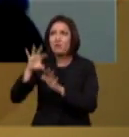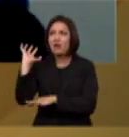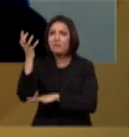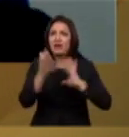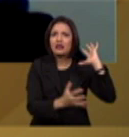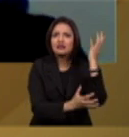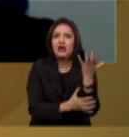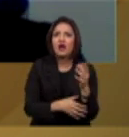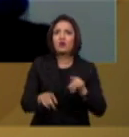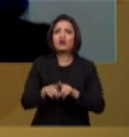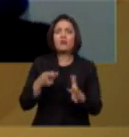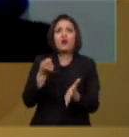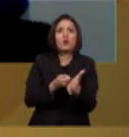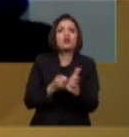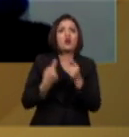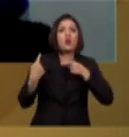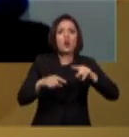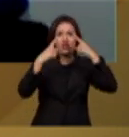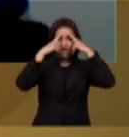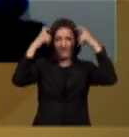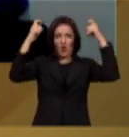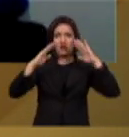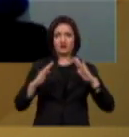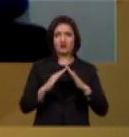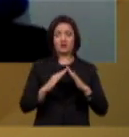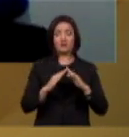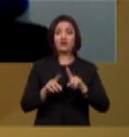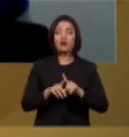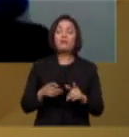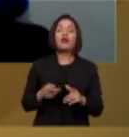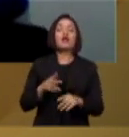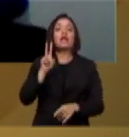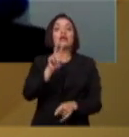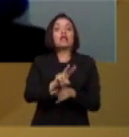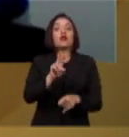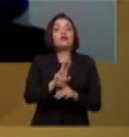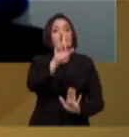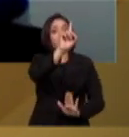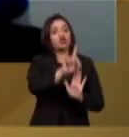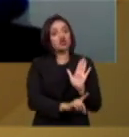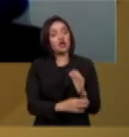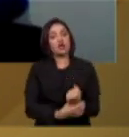doméstica e a defesa dos direitos e garantias fundamentais.